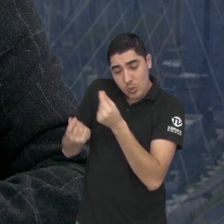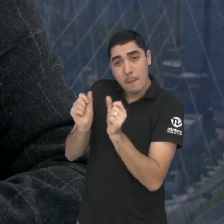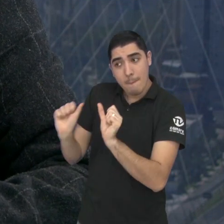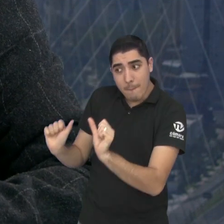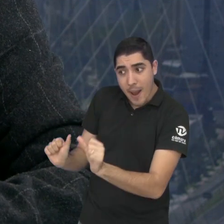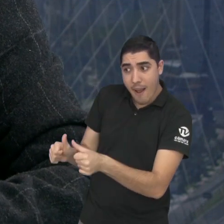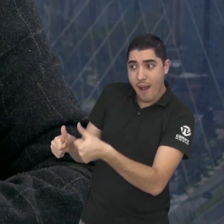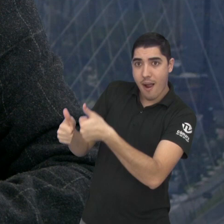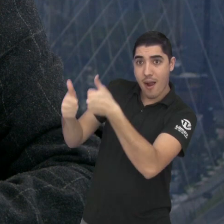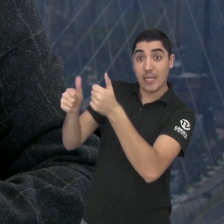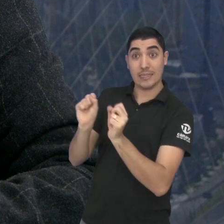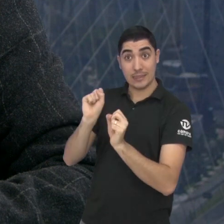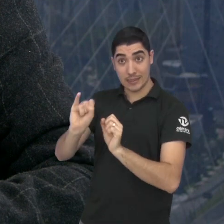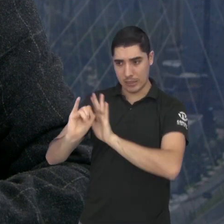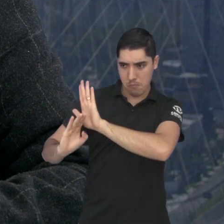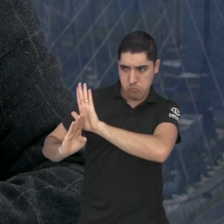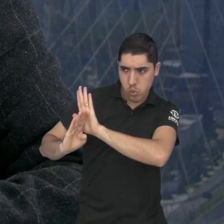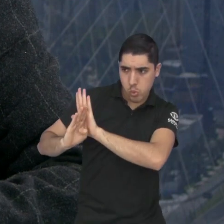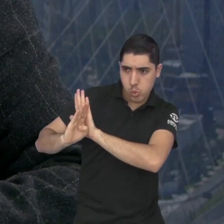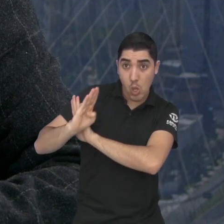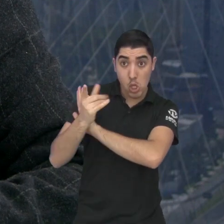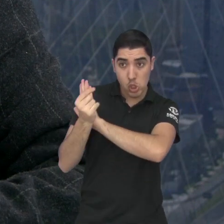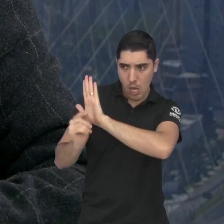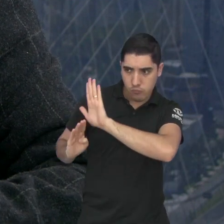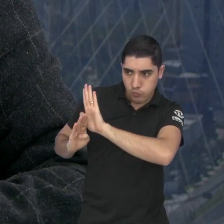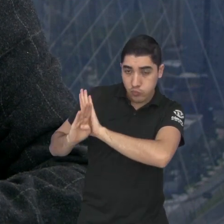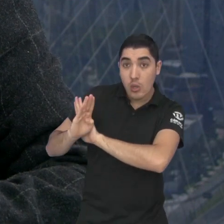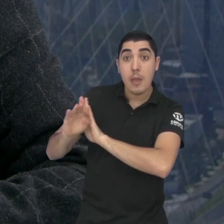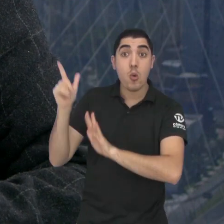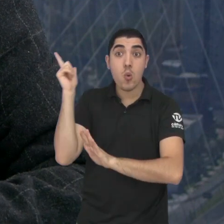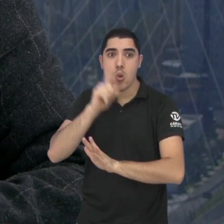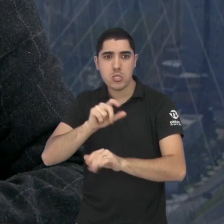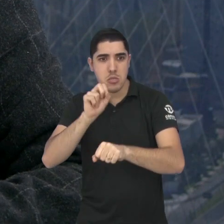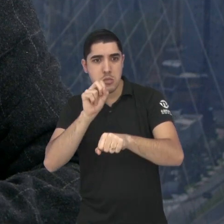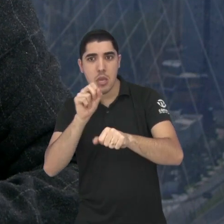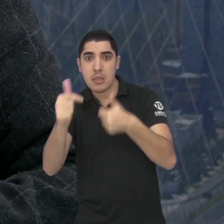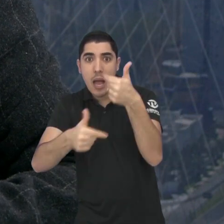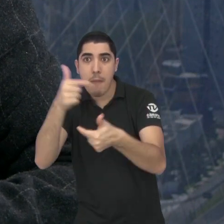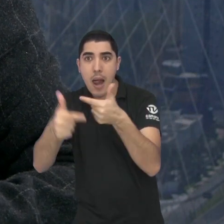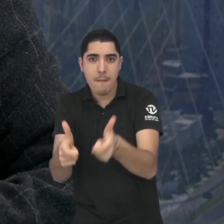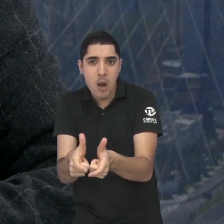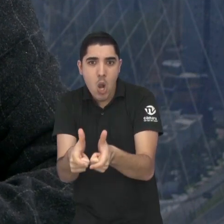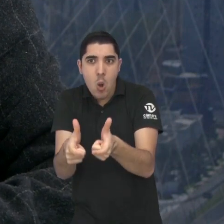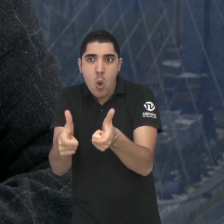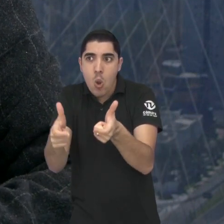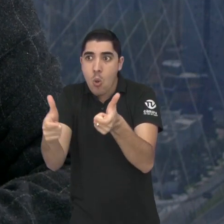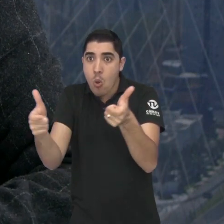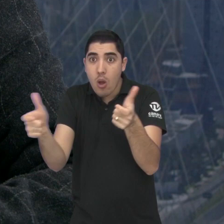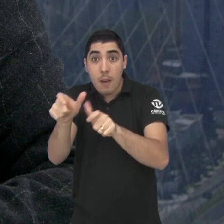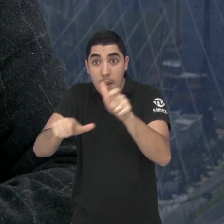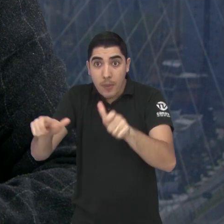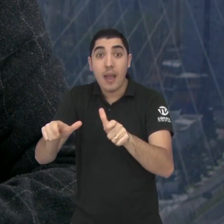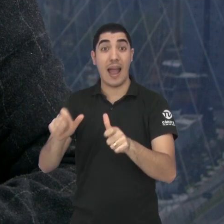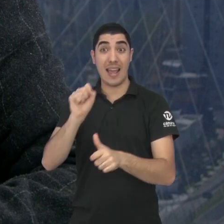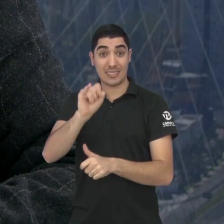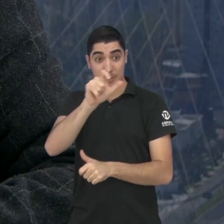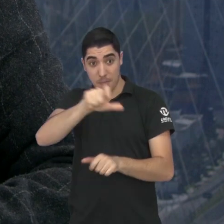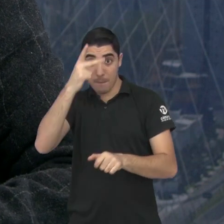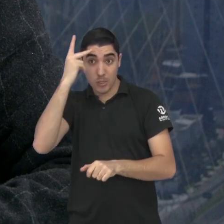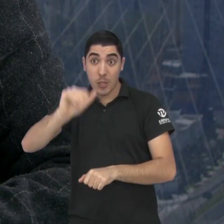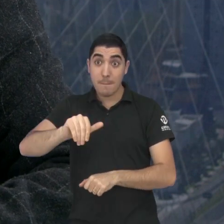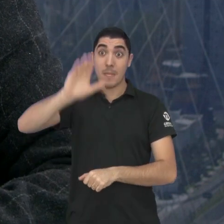exemplo, é uma variável que eu acho importante, geração de emprego. Porque se você gera emprego, né, você acaba,